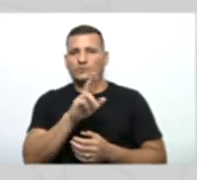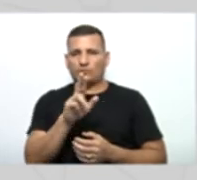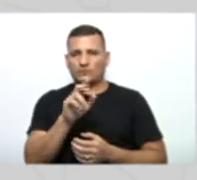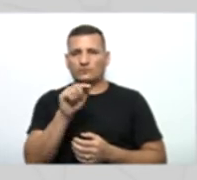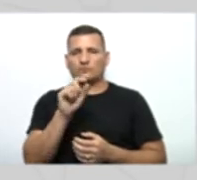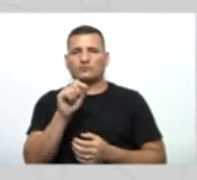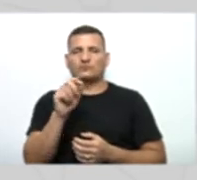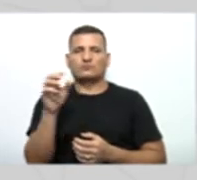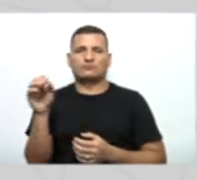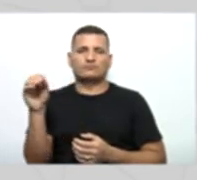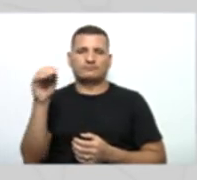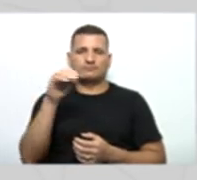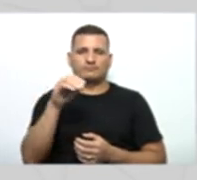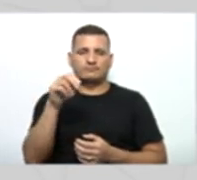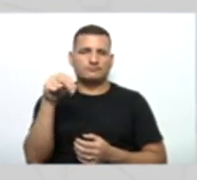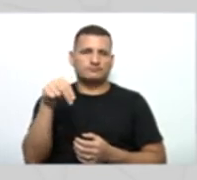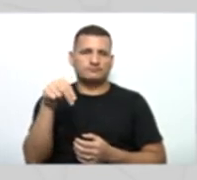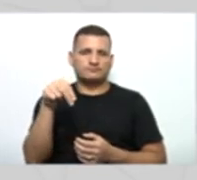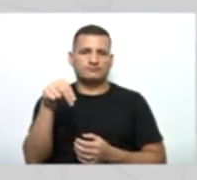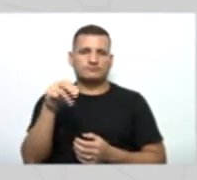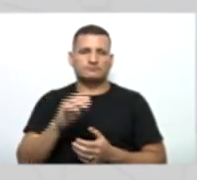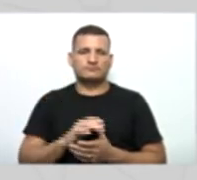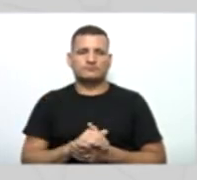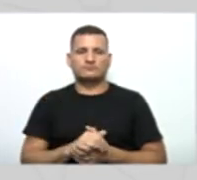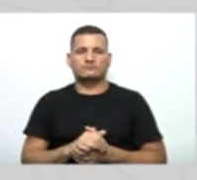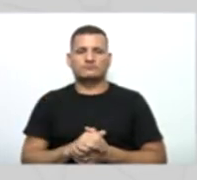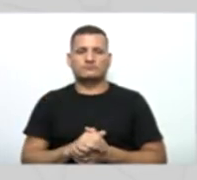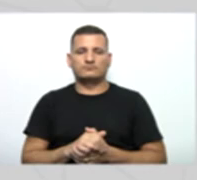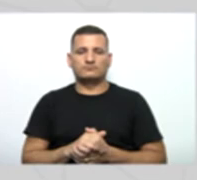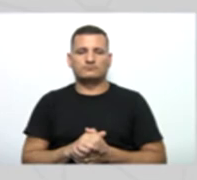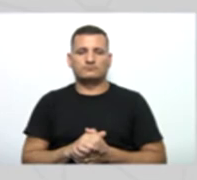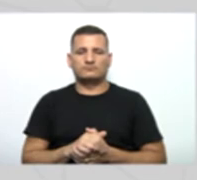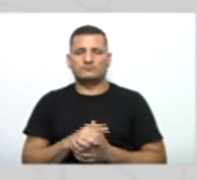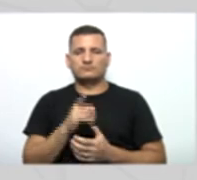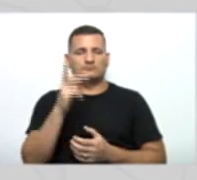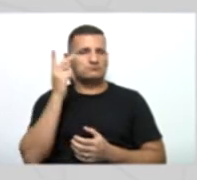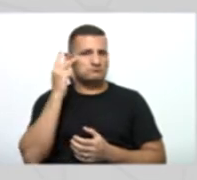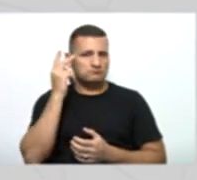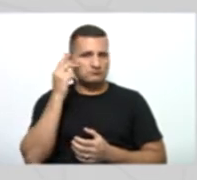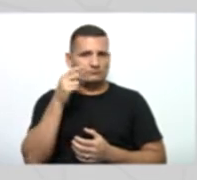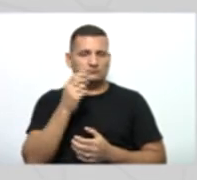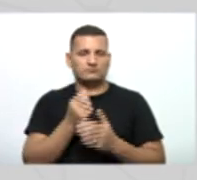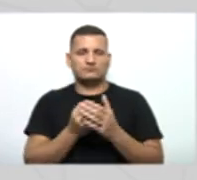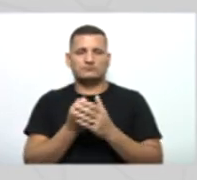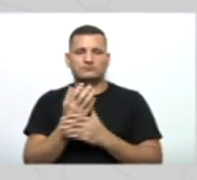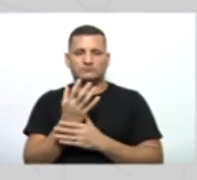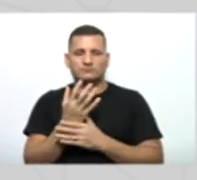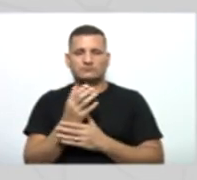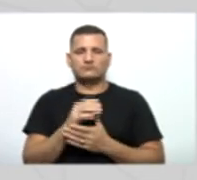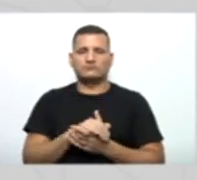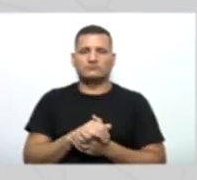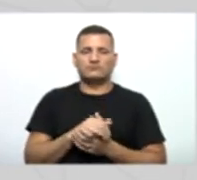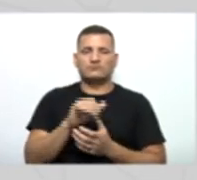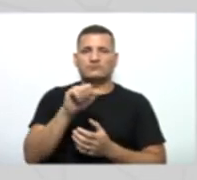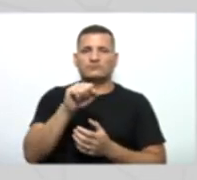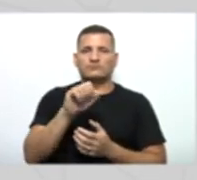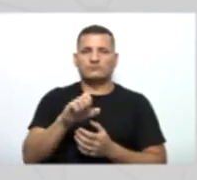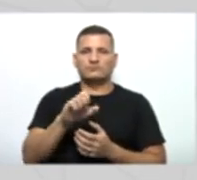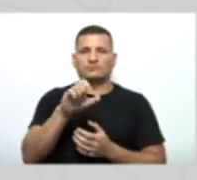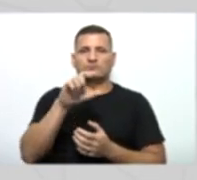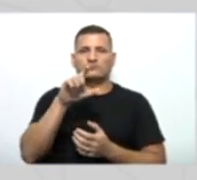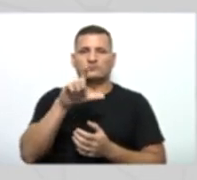através do parâmetro n. Então, essa aqui é a declaração normal que nós criamos. Olha aqui, self, mesmo